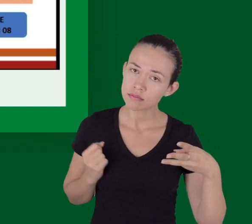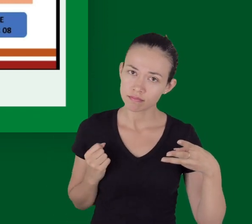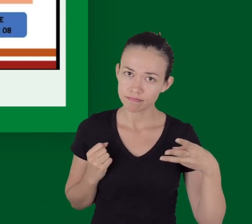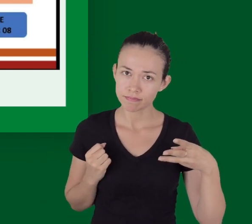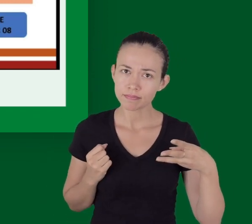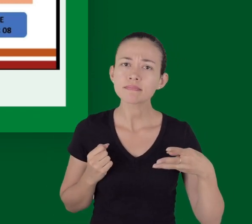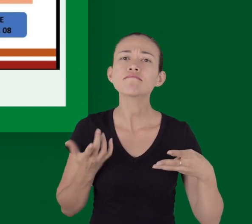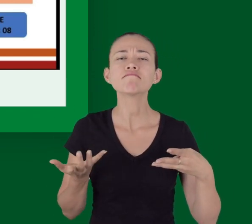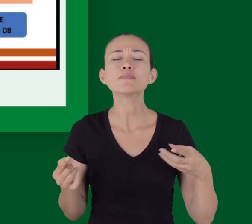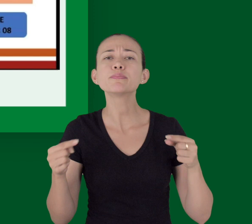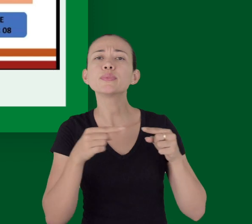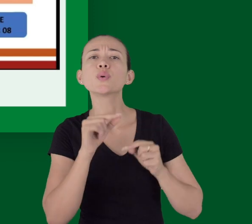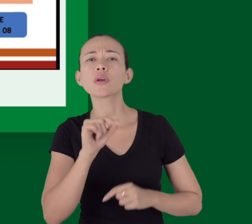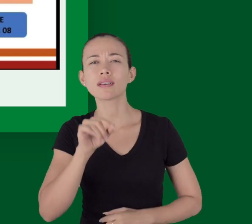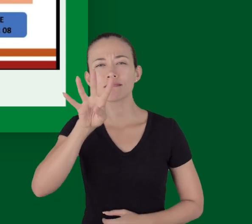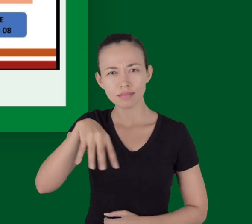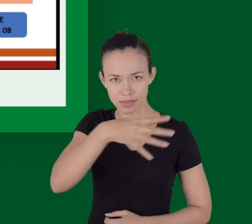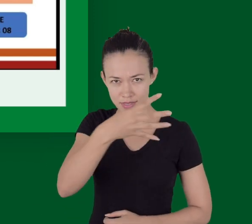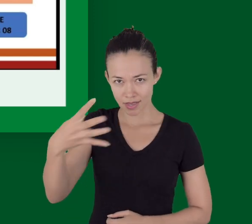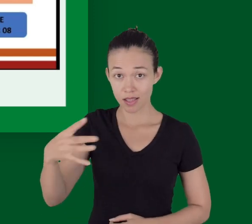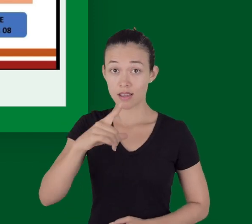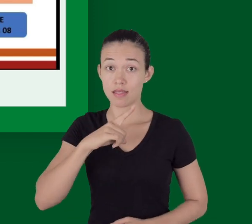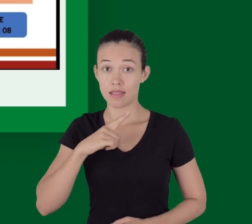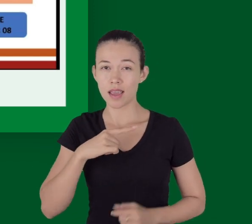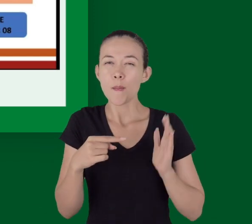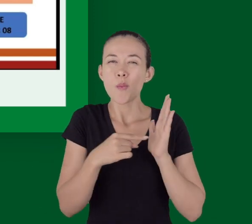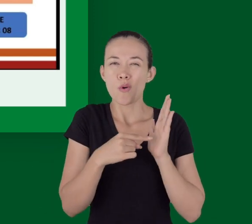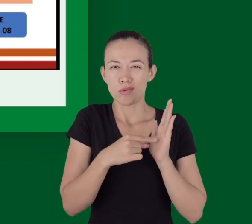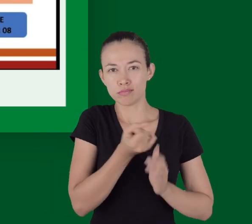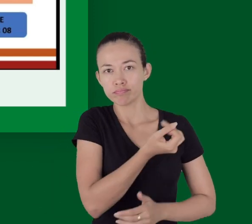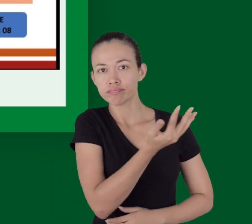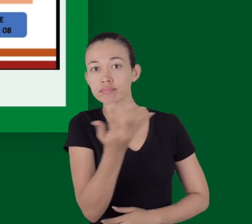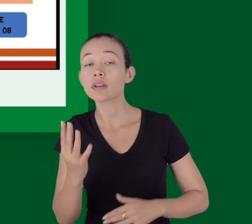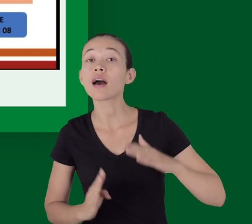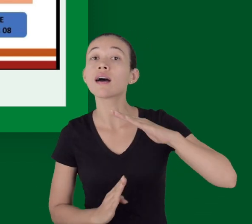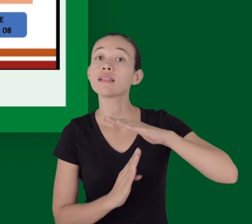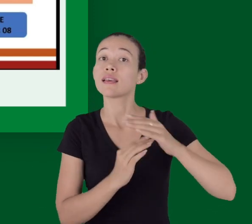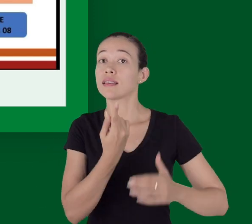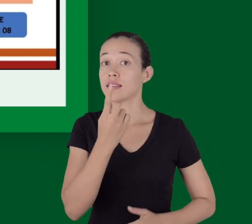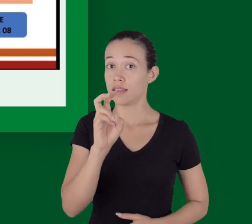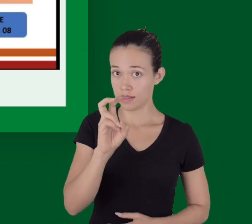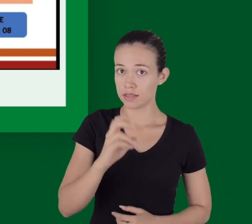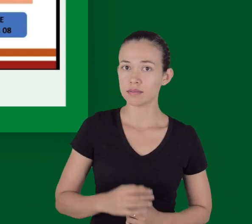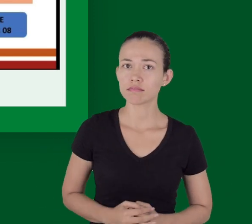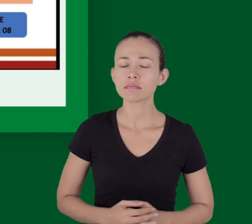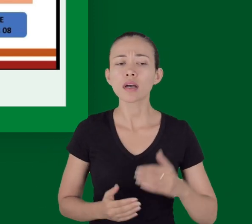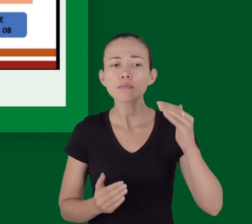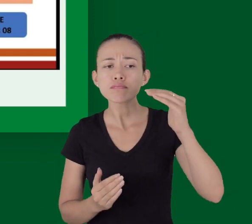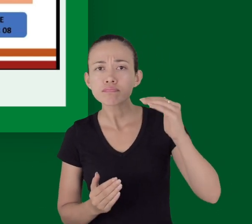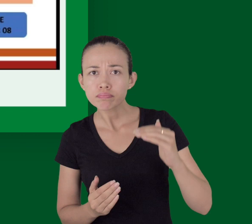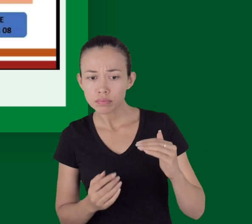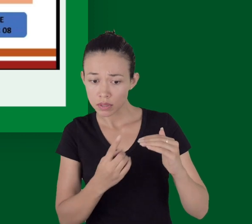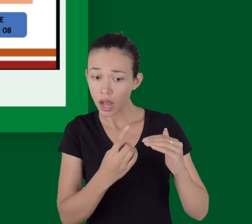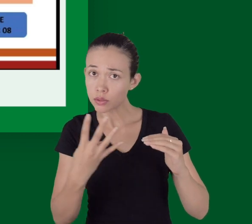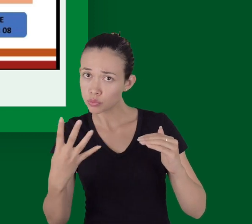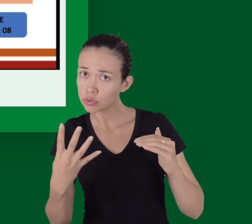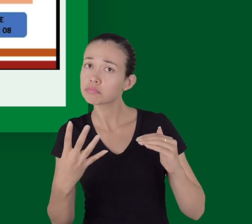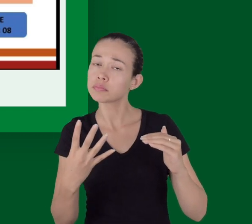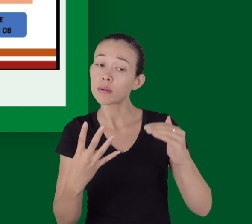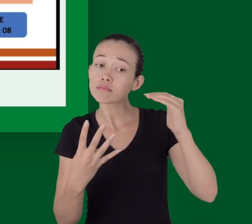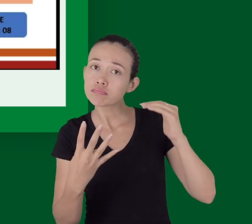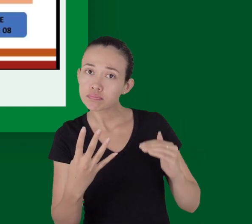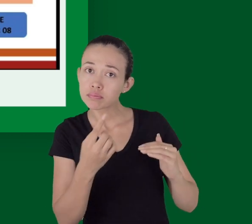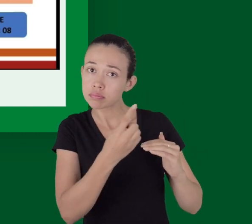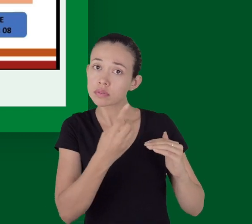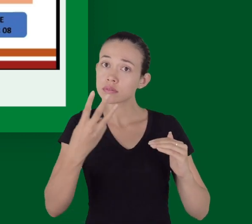Glasgow, a gente lembrando que 2 pontos na escala de Glasgow, ele abaixo de 13, né? Então, ele tem 15. 15 baixou para 14,